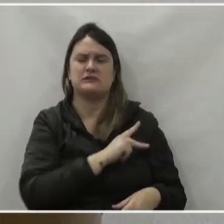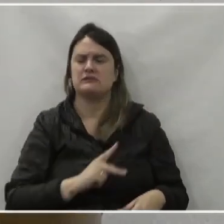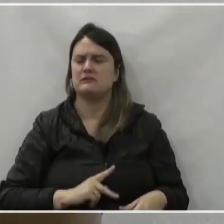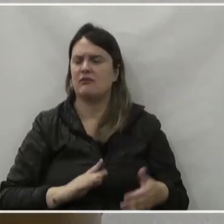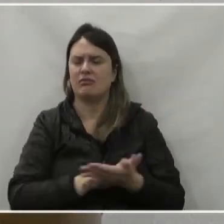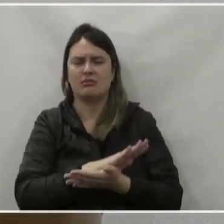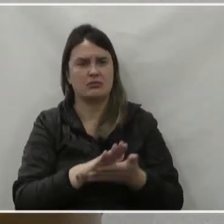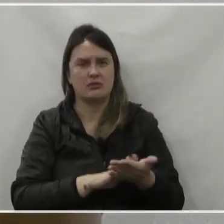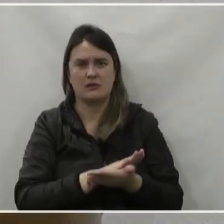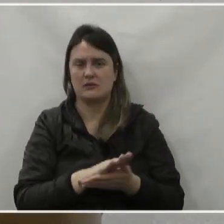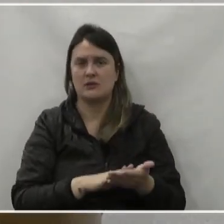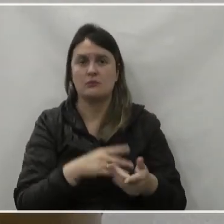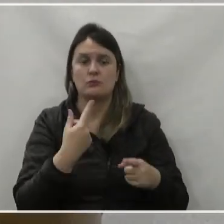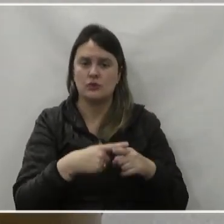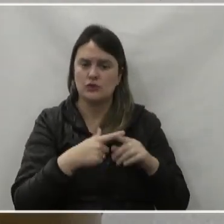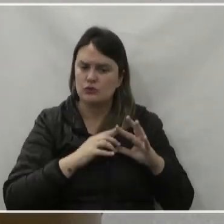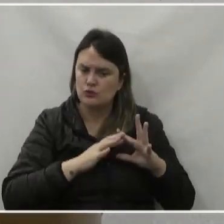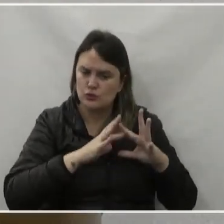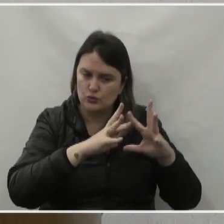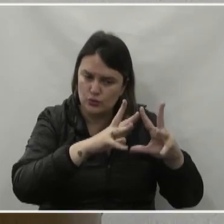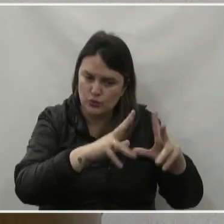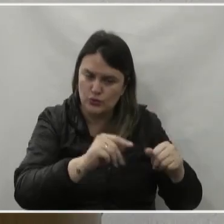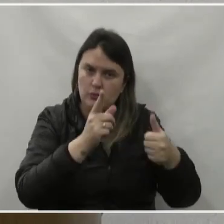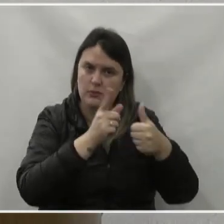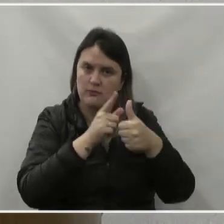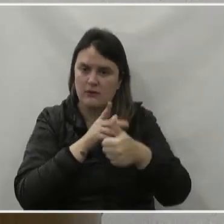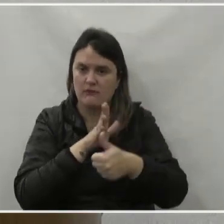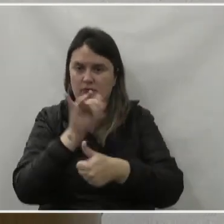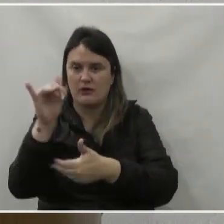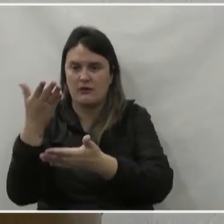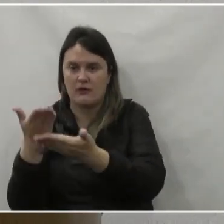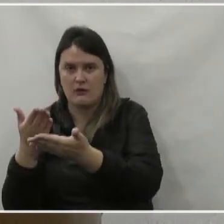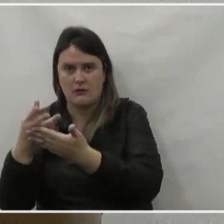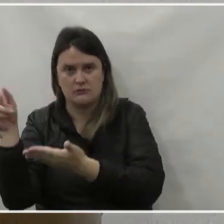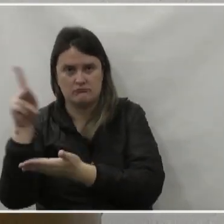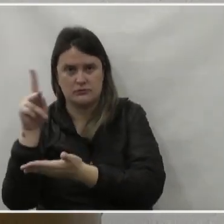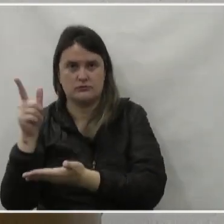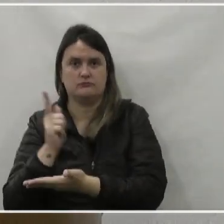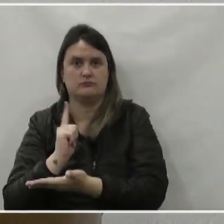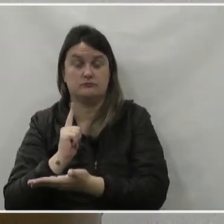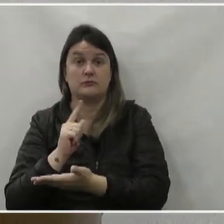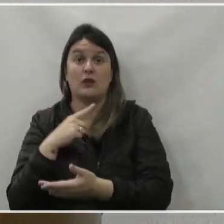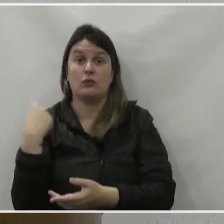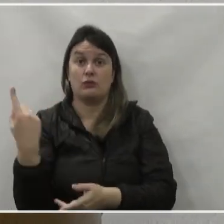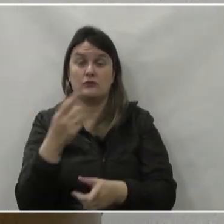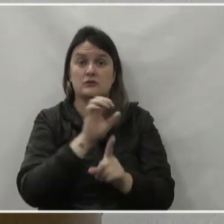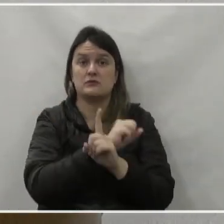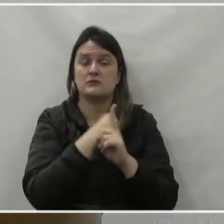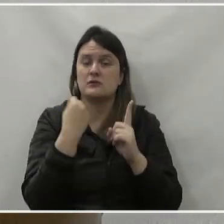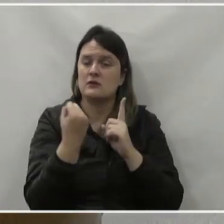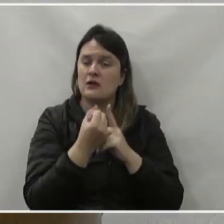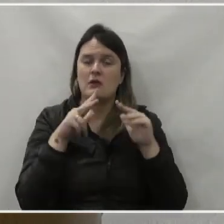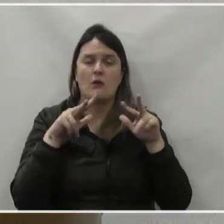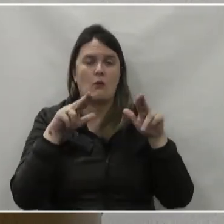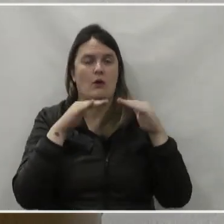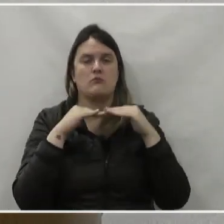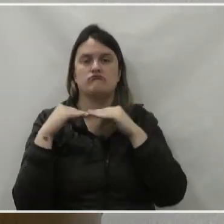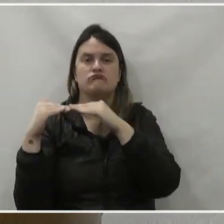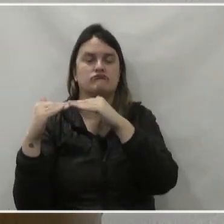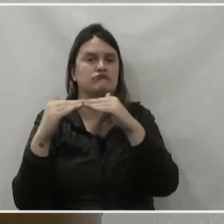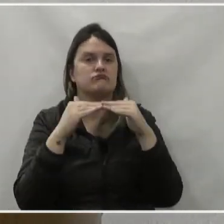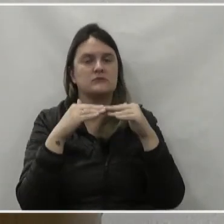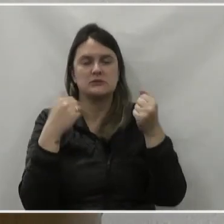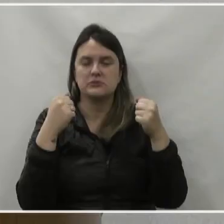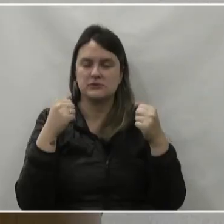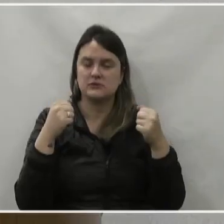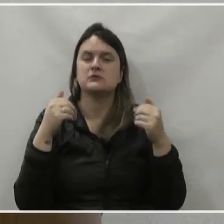senador. Todos passam pelo professor e a sociedade, como todo segmento,